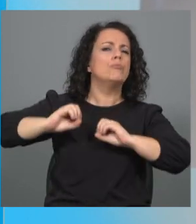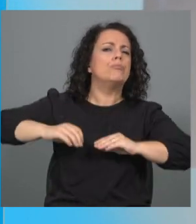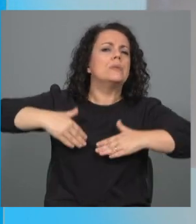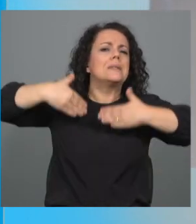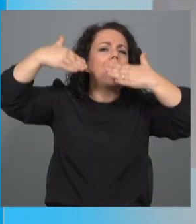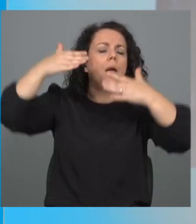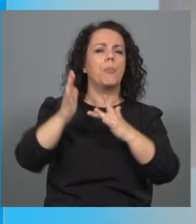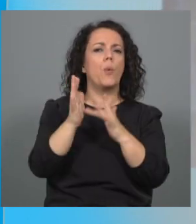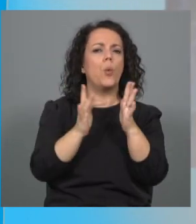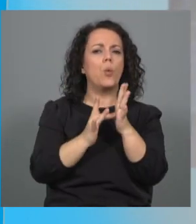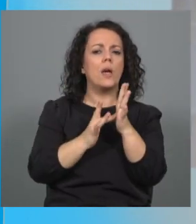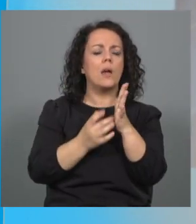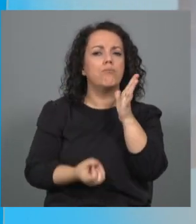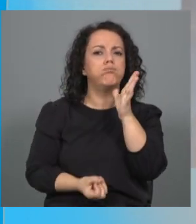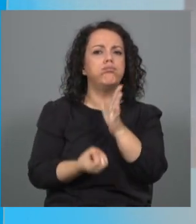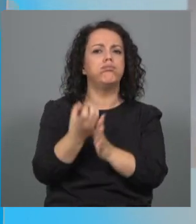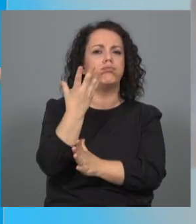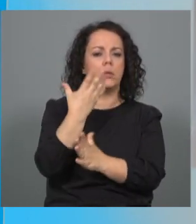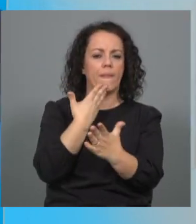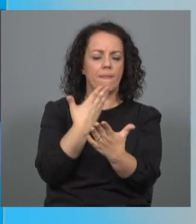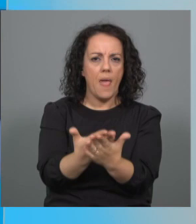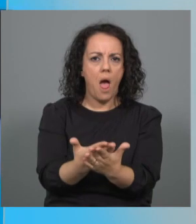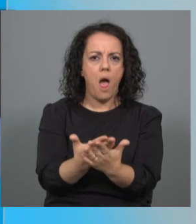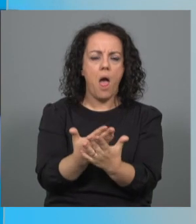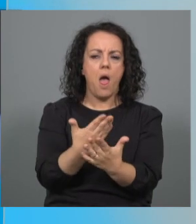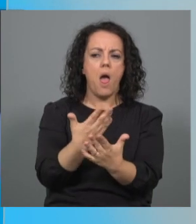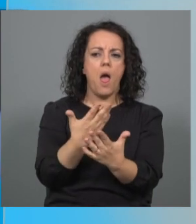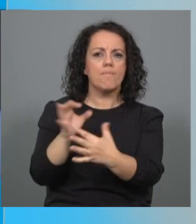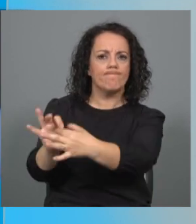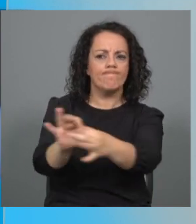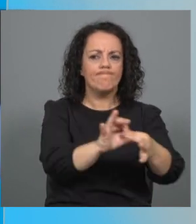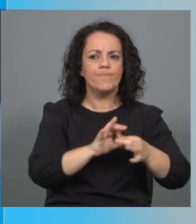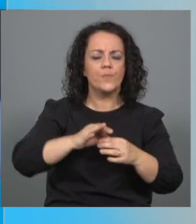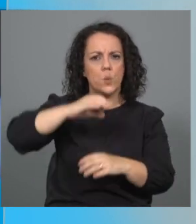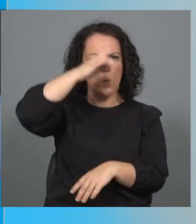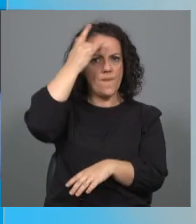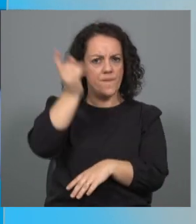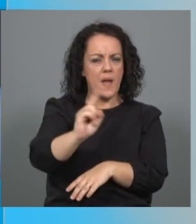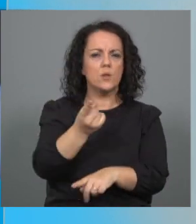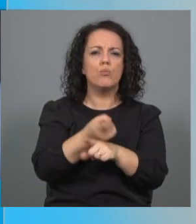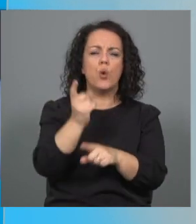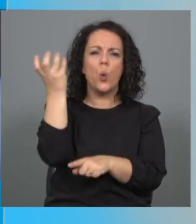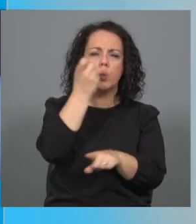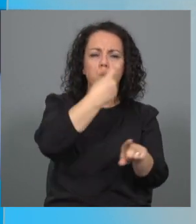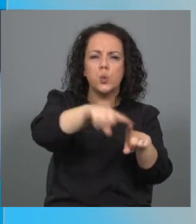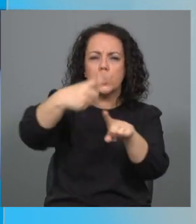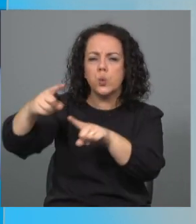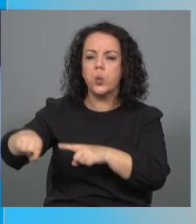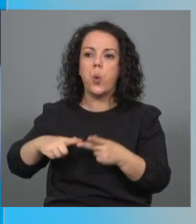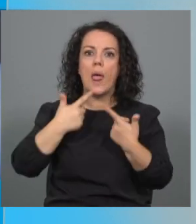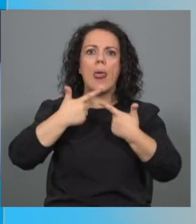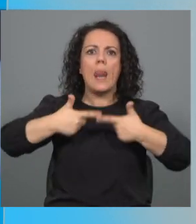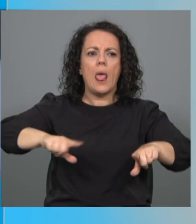esta unidade, não é? Perante tanta diversidade de culturas, de línguas,